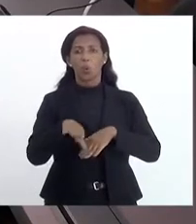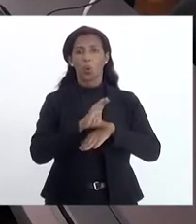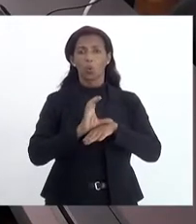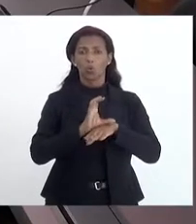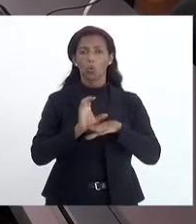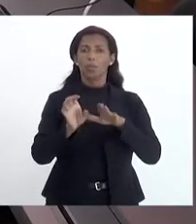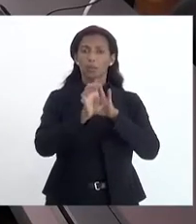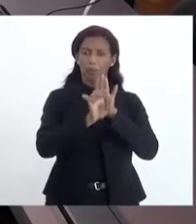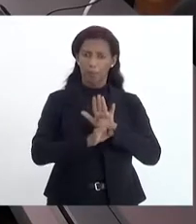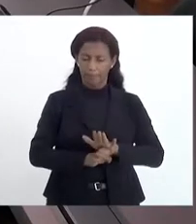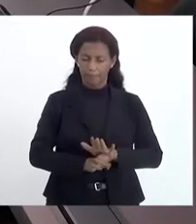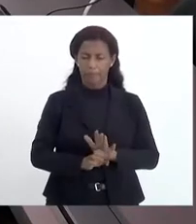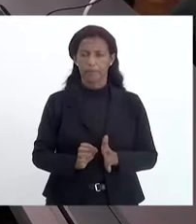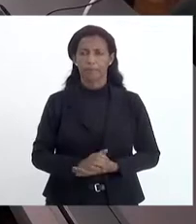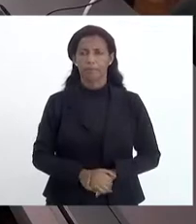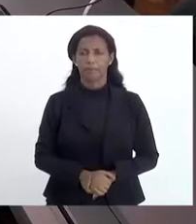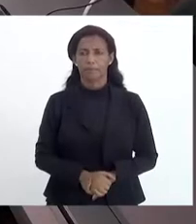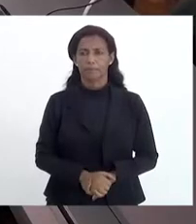com emenda.